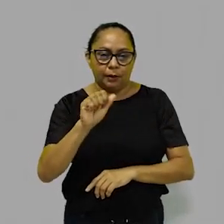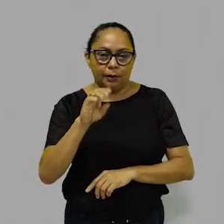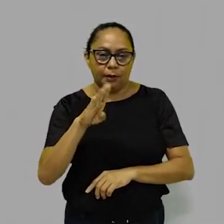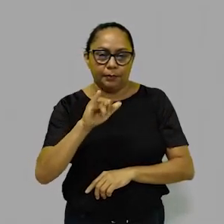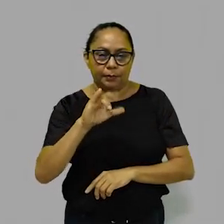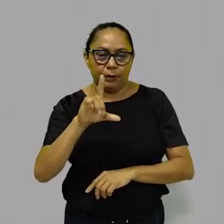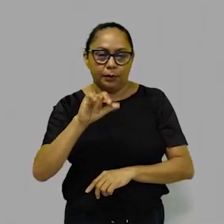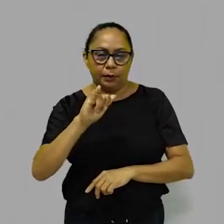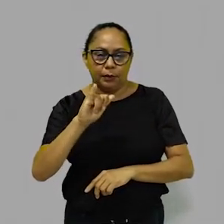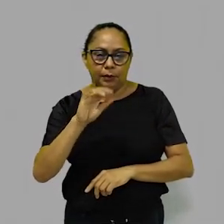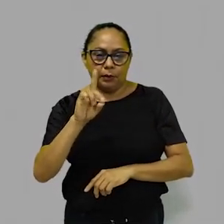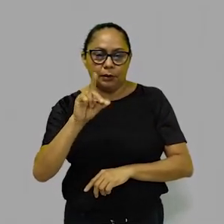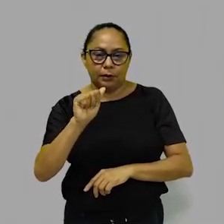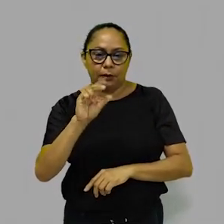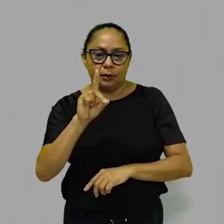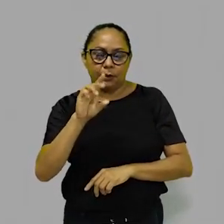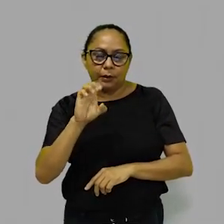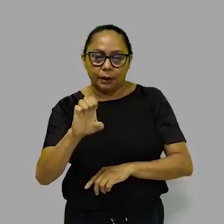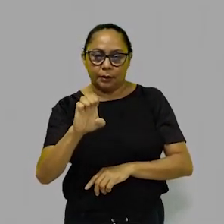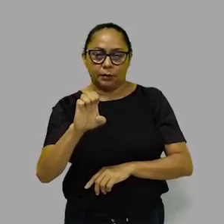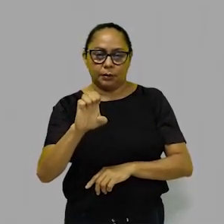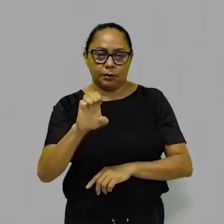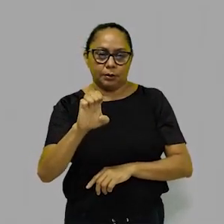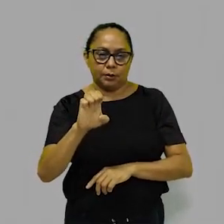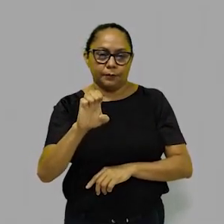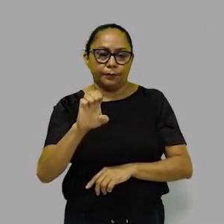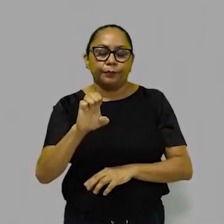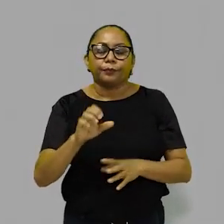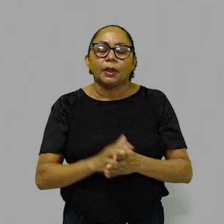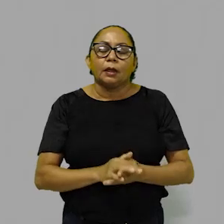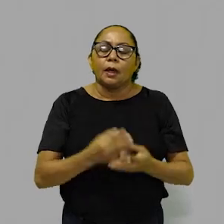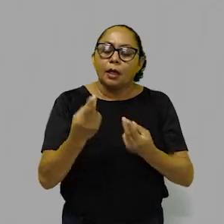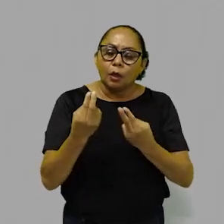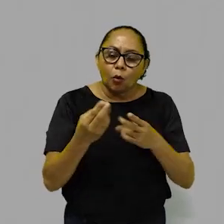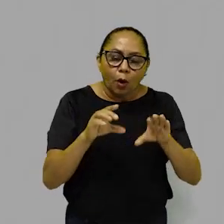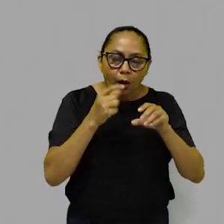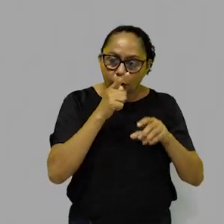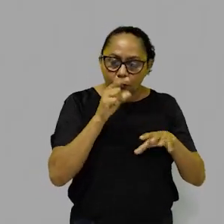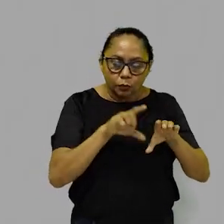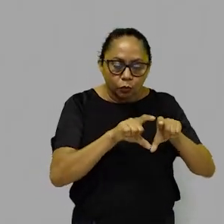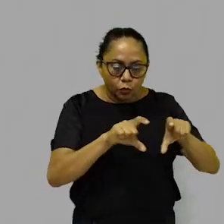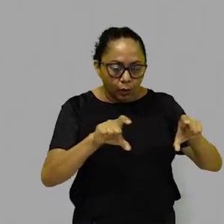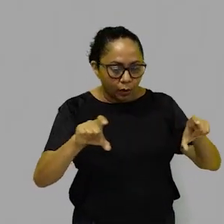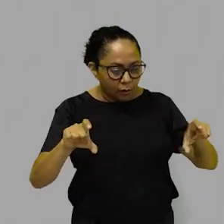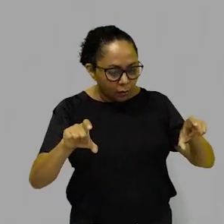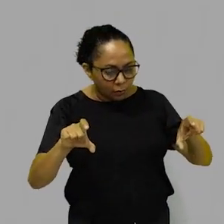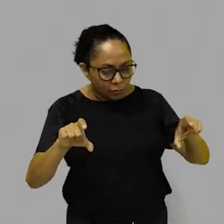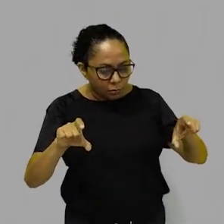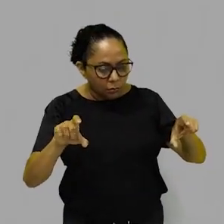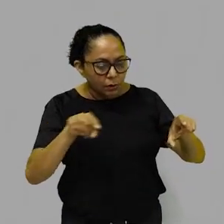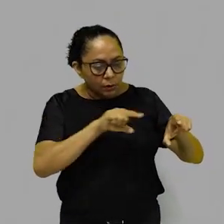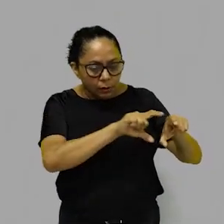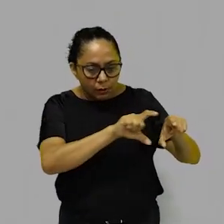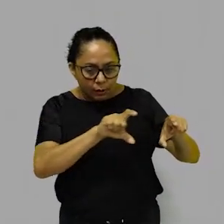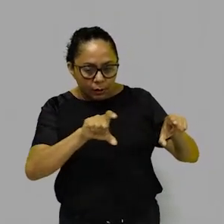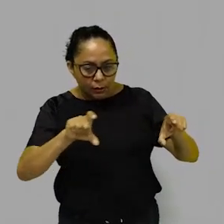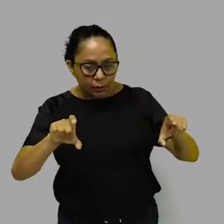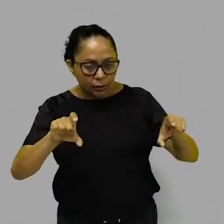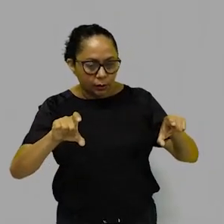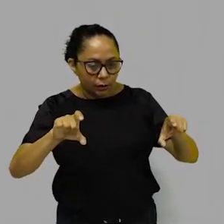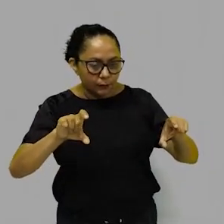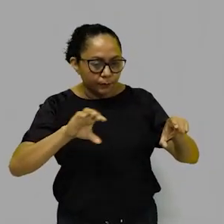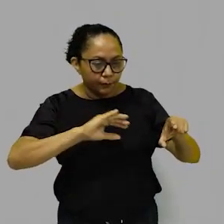nossos vasos sanguíneos é como se fosse um cano, né? E as paredes desse cano é formado por